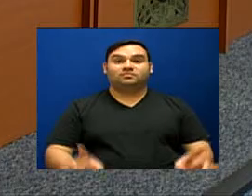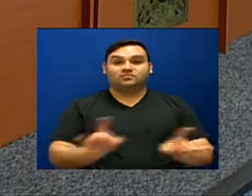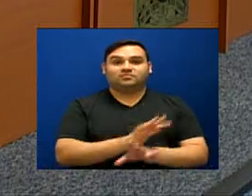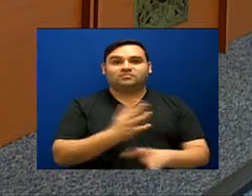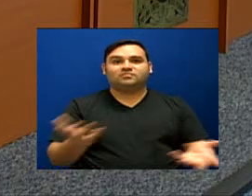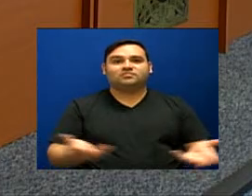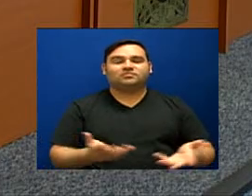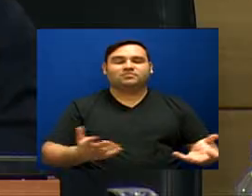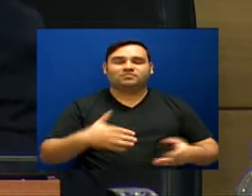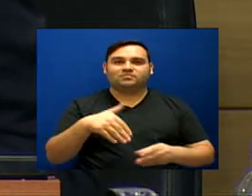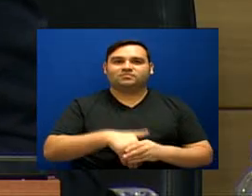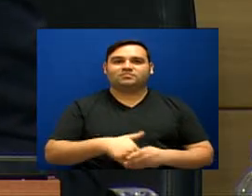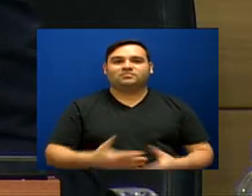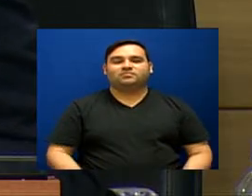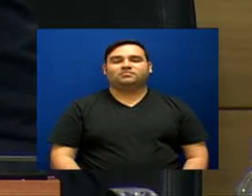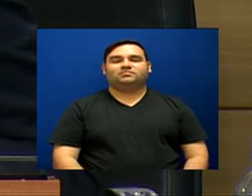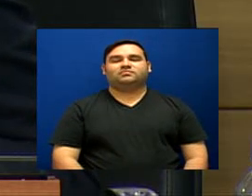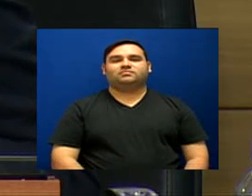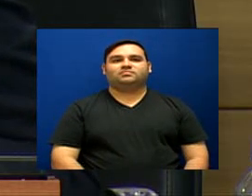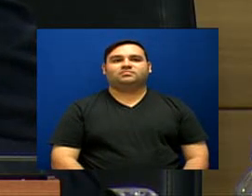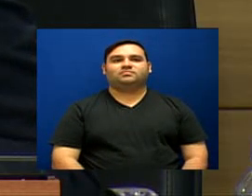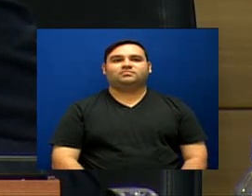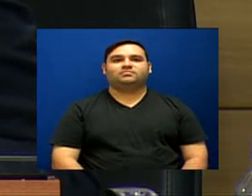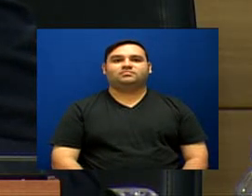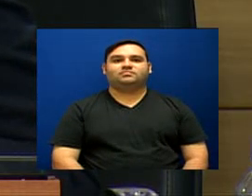Encerrada a votação.